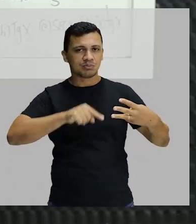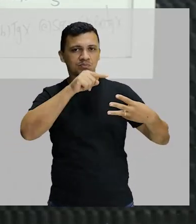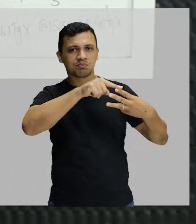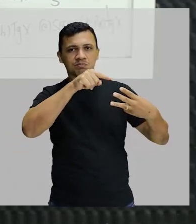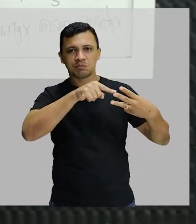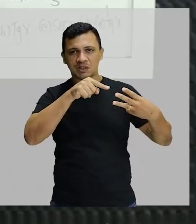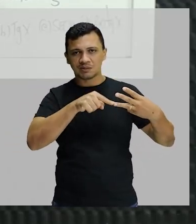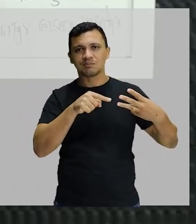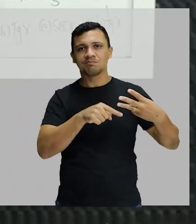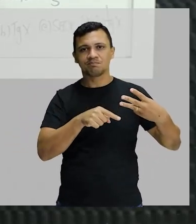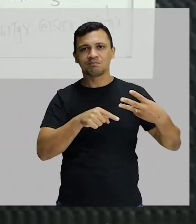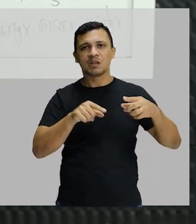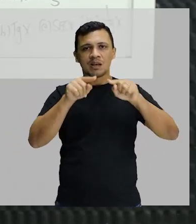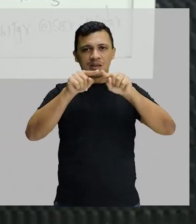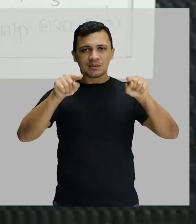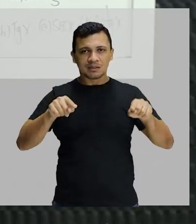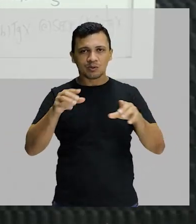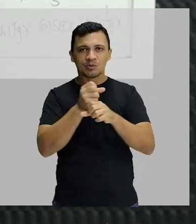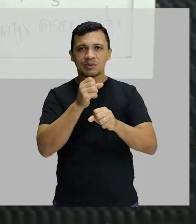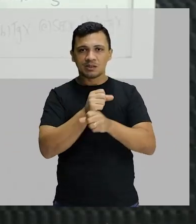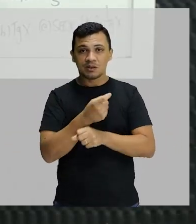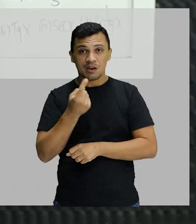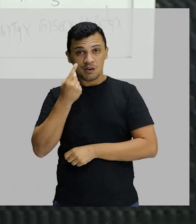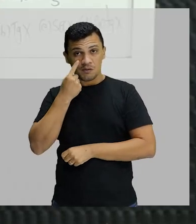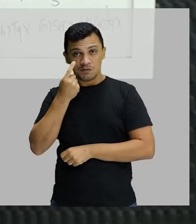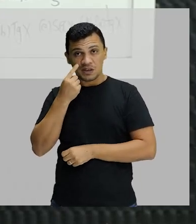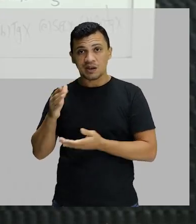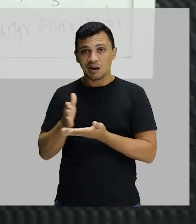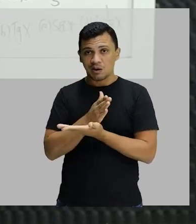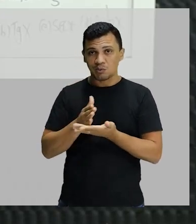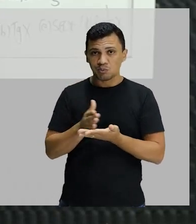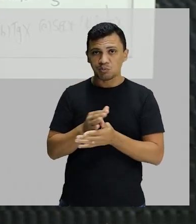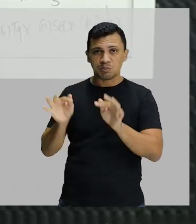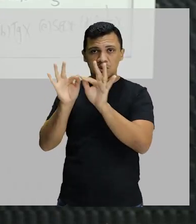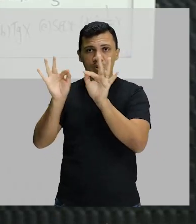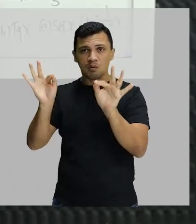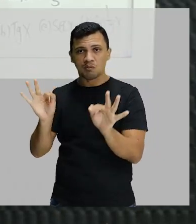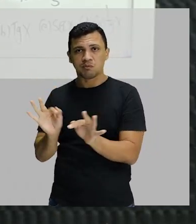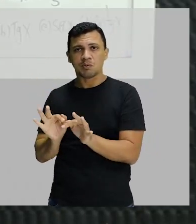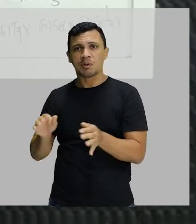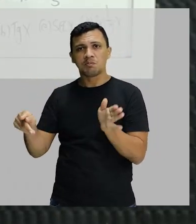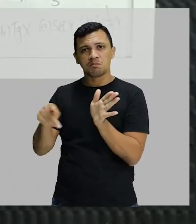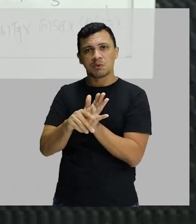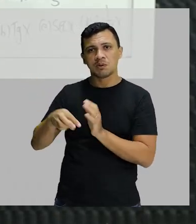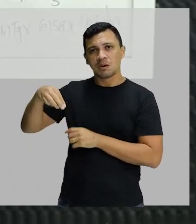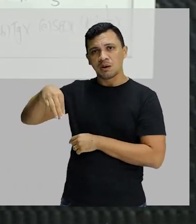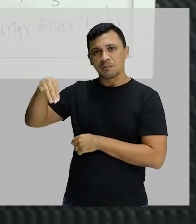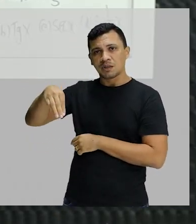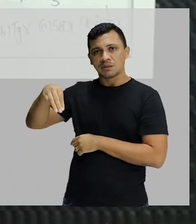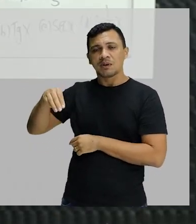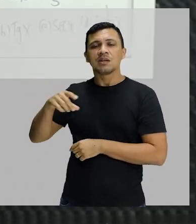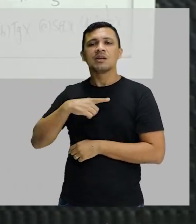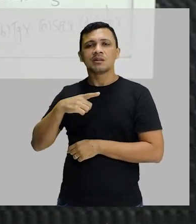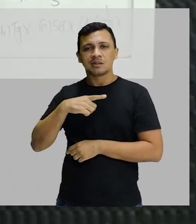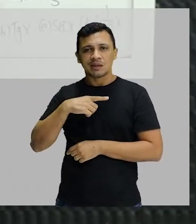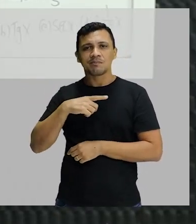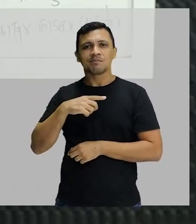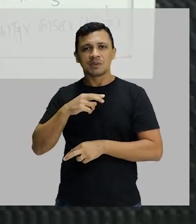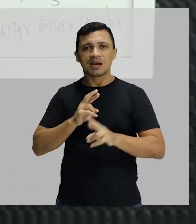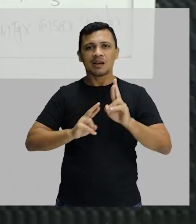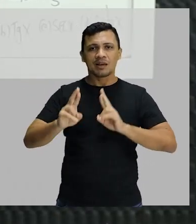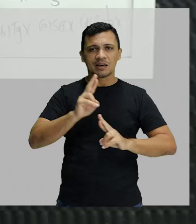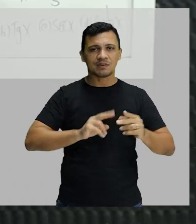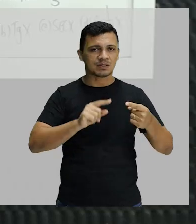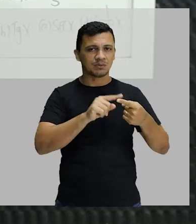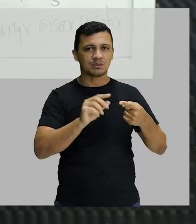Então, a gente vai ver que existem algumas fórmulas, algumas expressões matemáticas que relacionam seno e